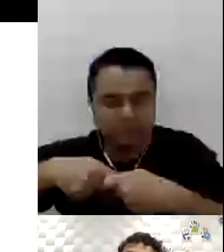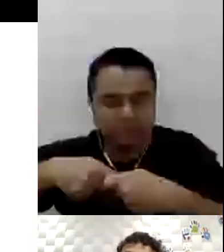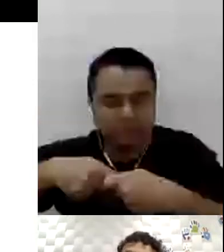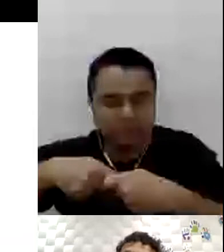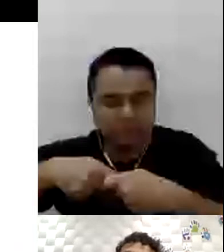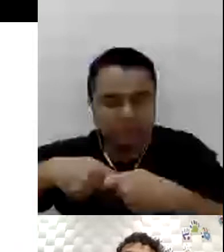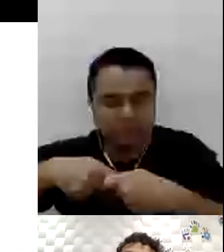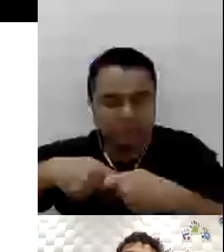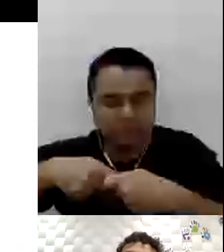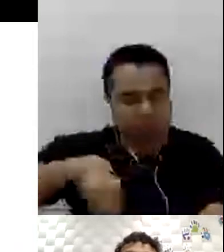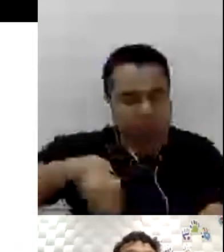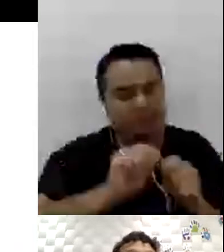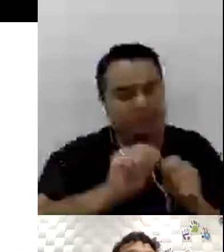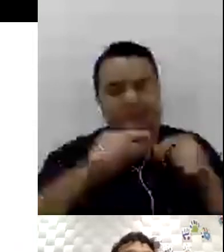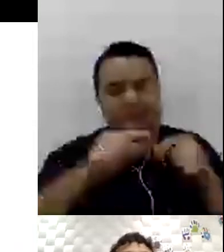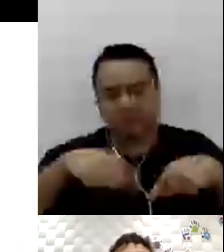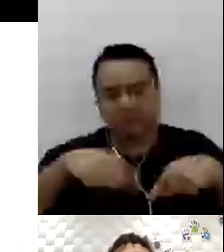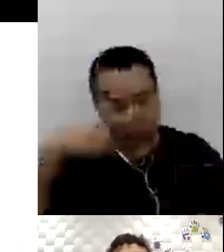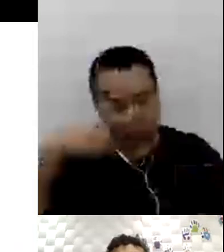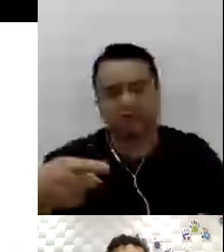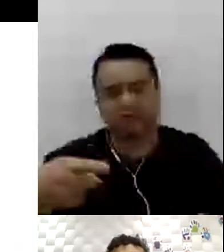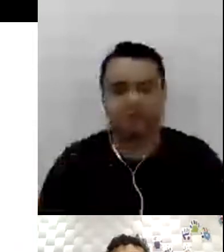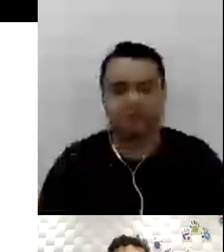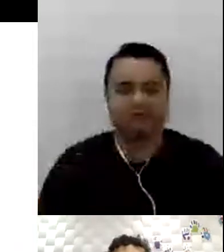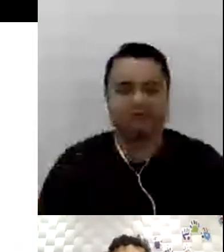E é isso que nós fazemos aqui diariamente.